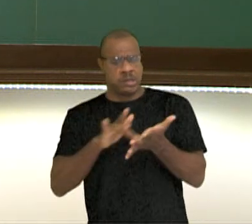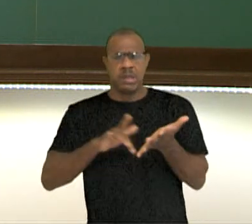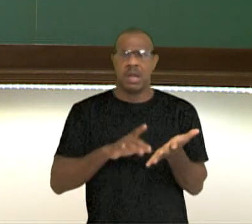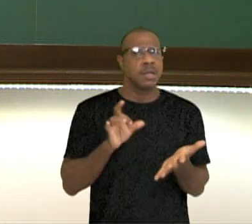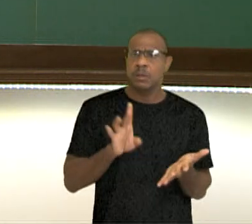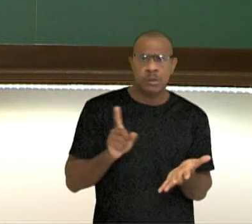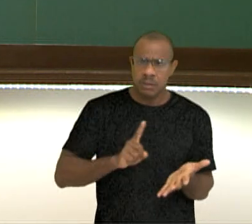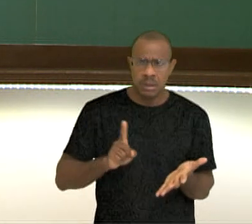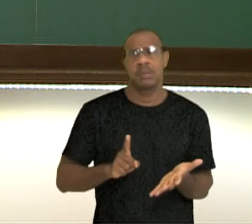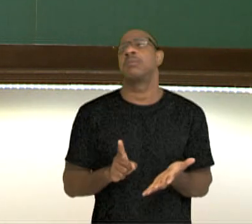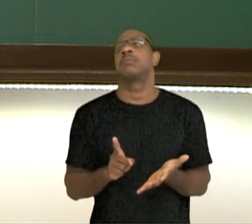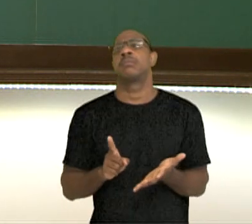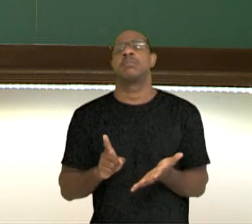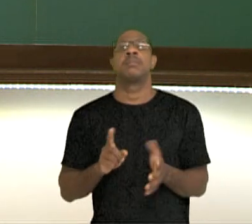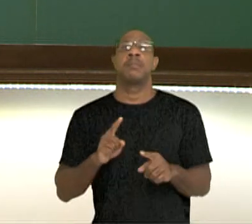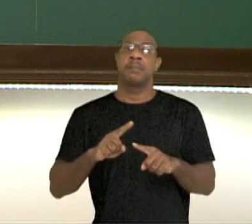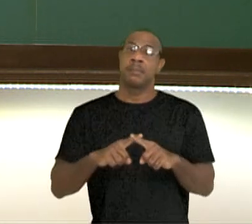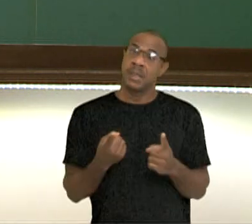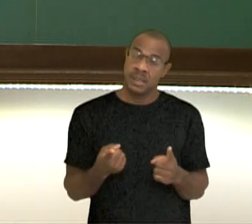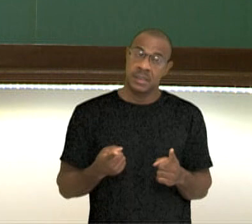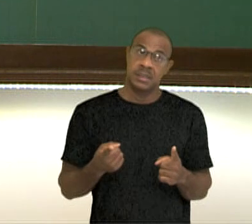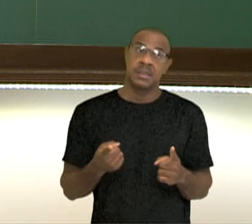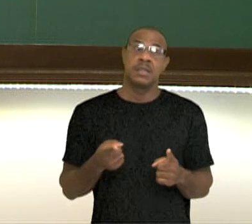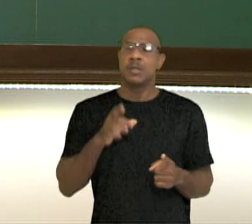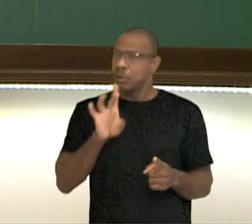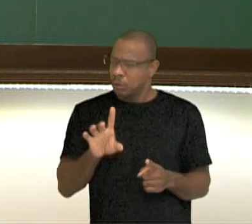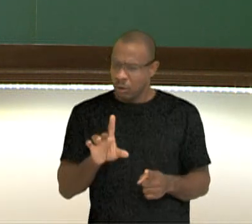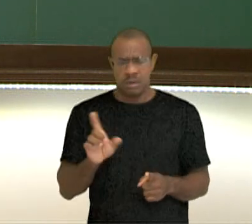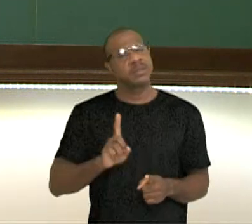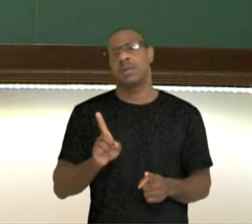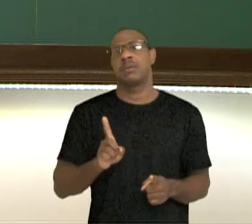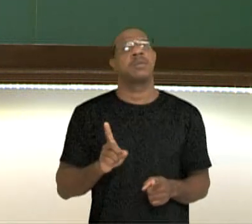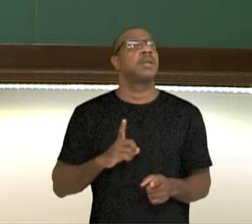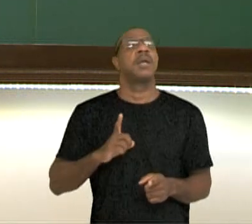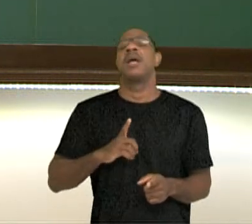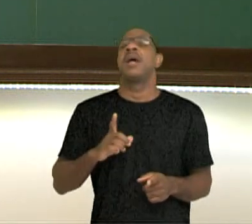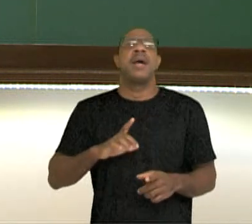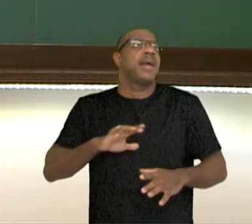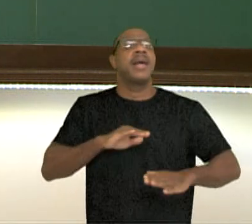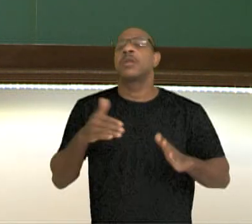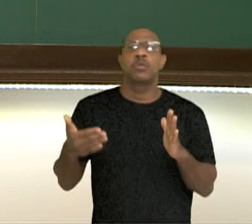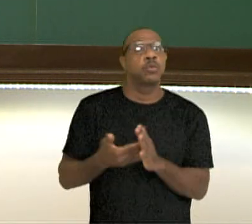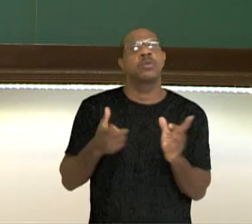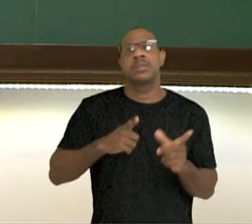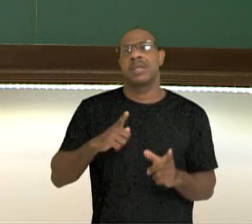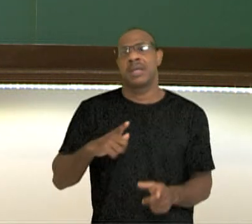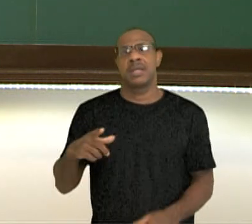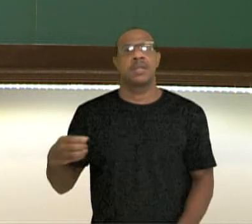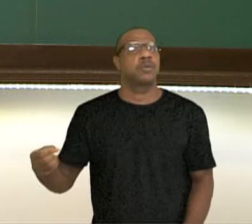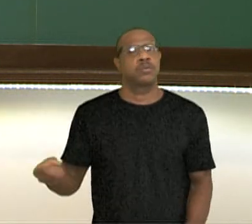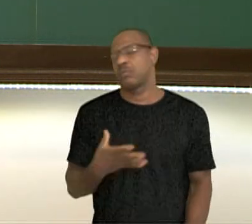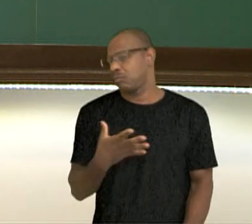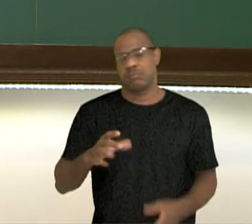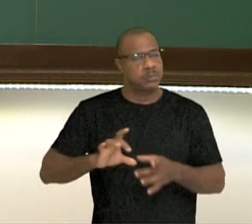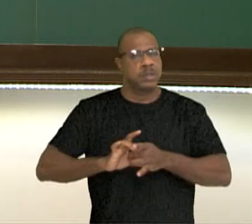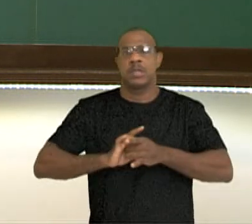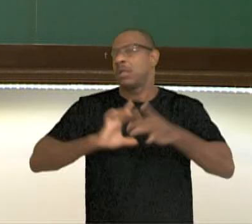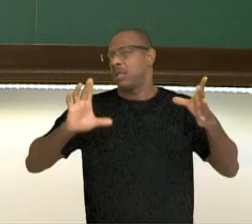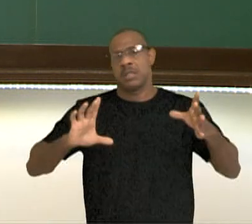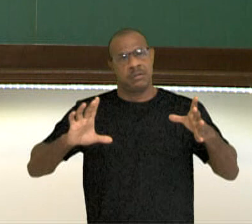errados, mas não é somente eles, tá? Tecnologia é o que está à nossa disposição para o